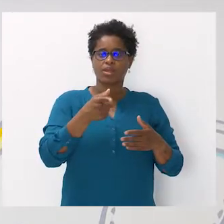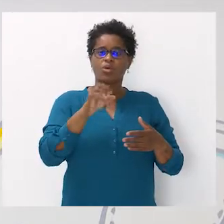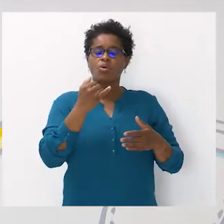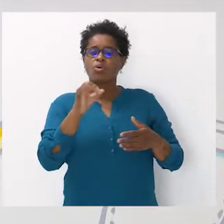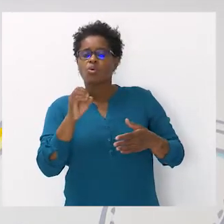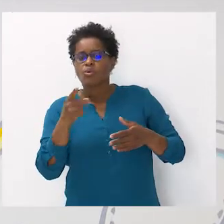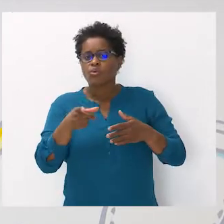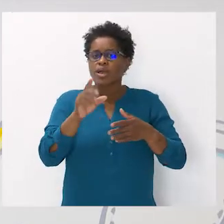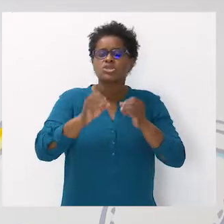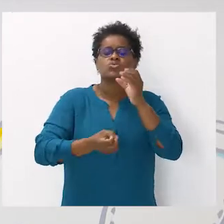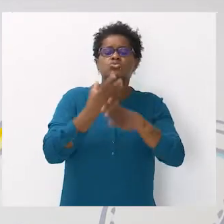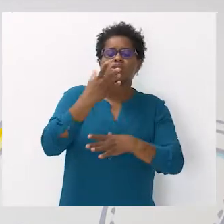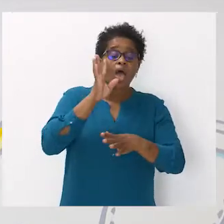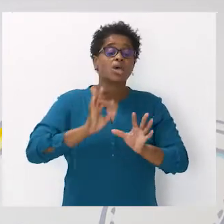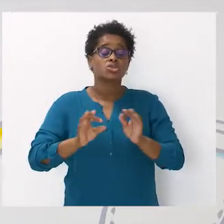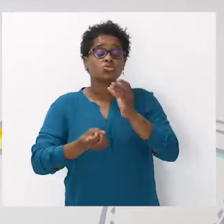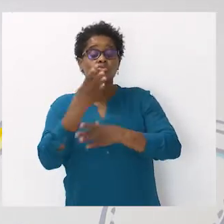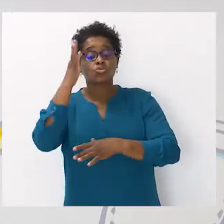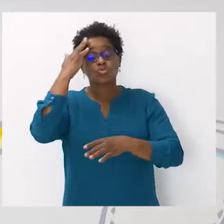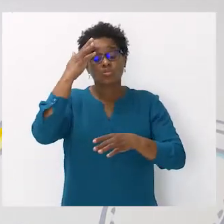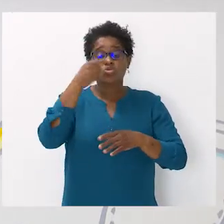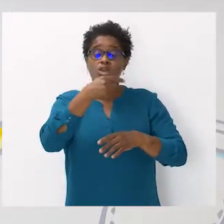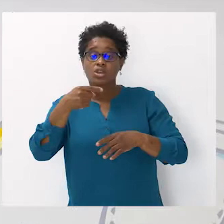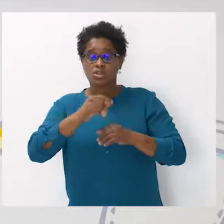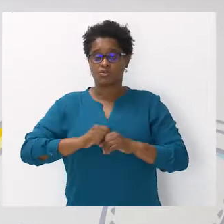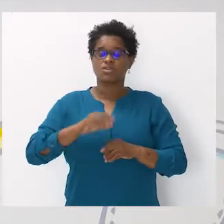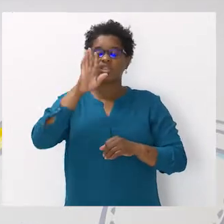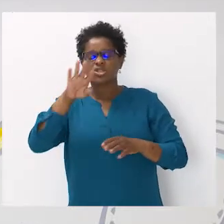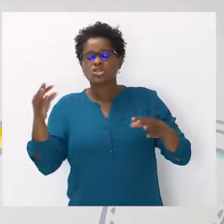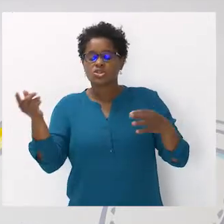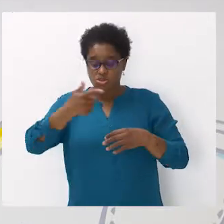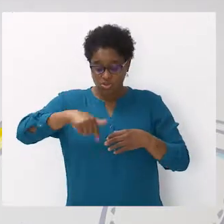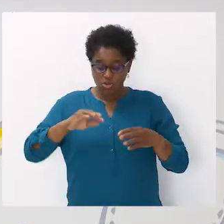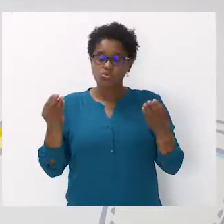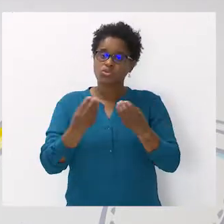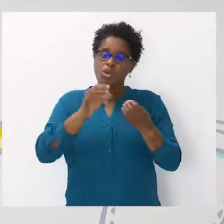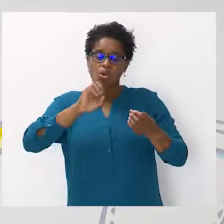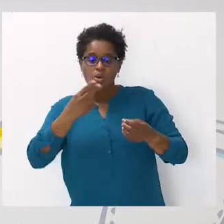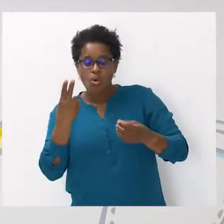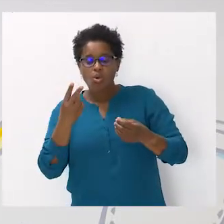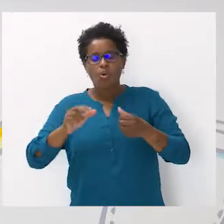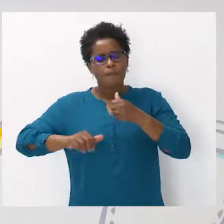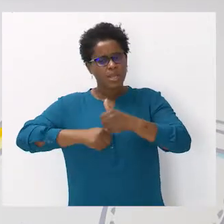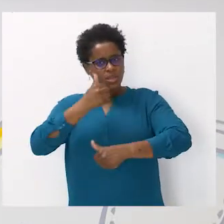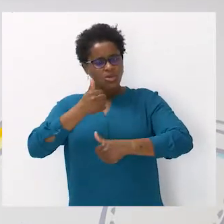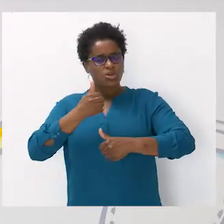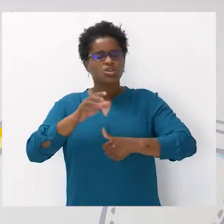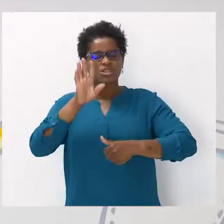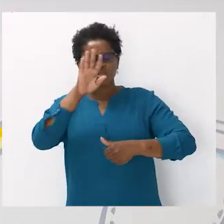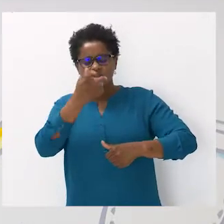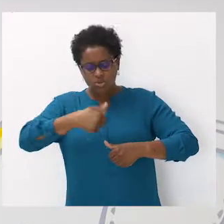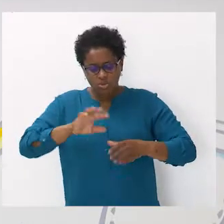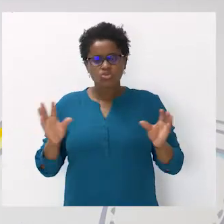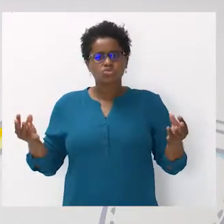Então, assim surgiu os números negativos. Bom, se nós juntarmos, ou melhor, se nós reunirmos os